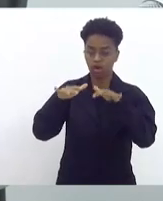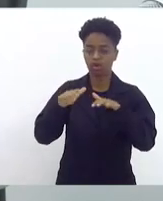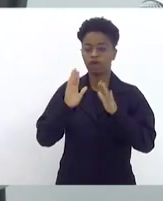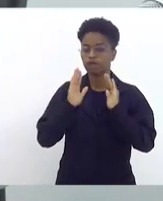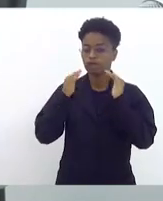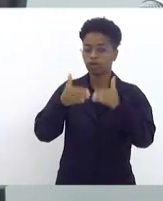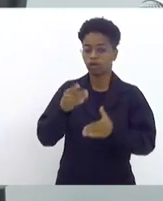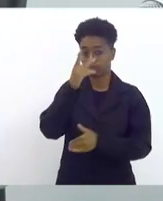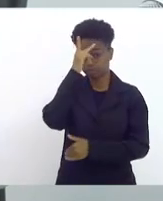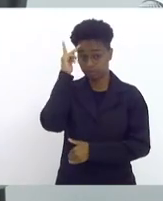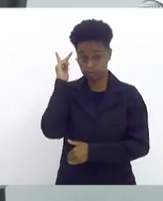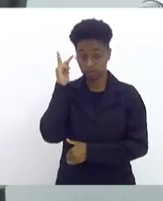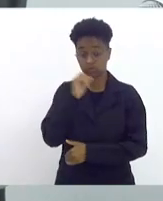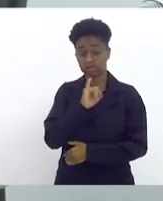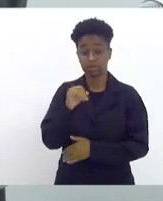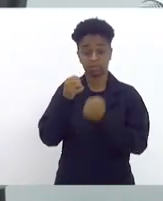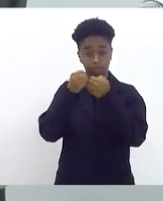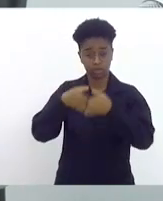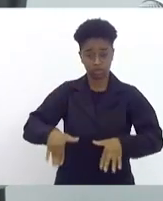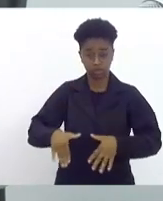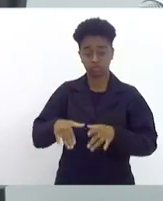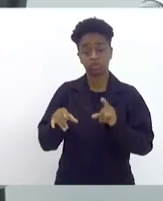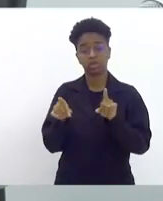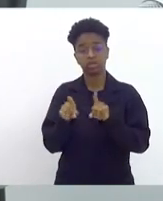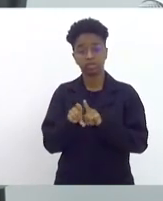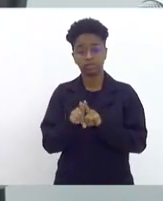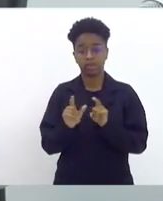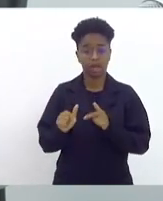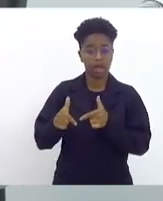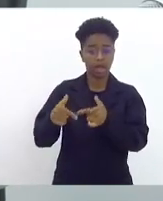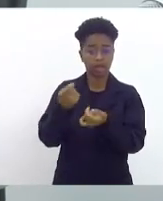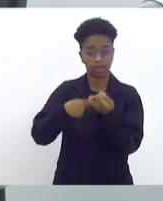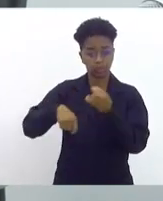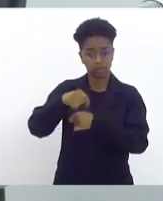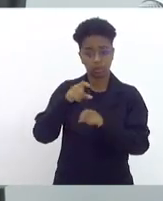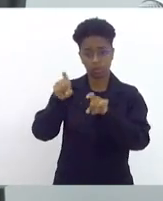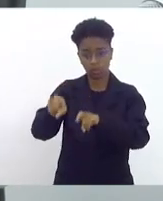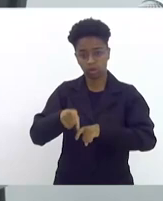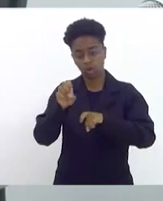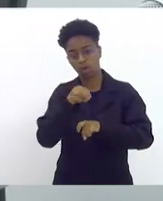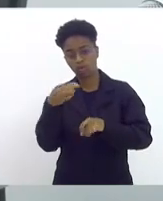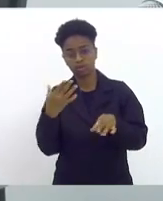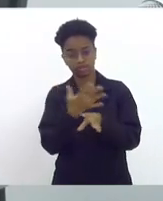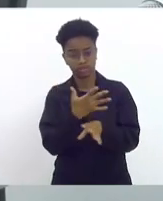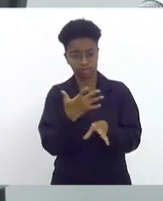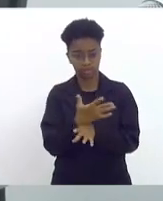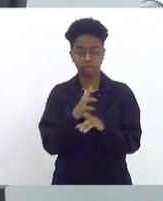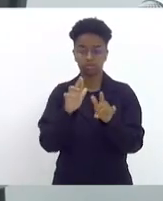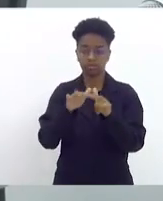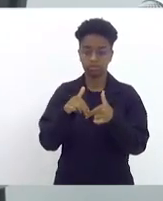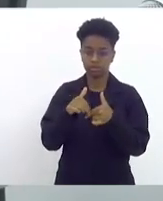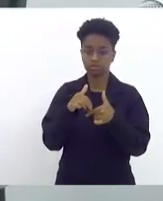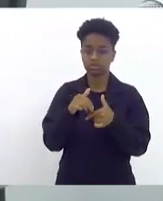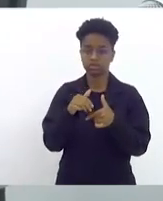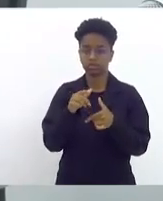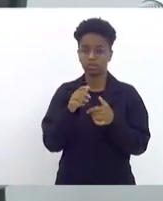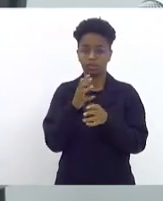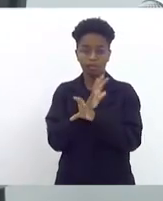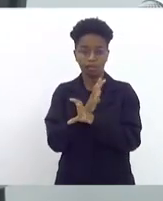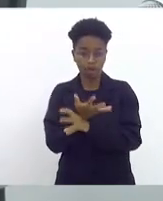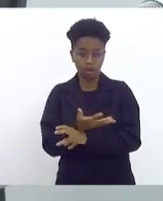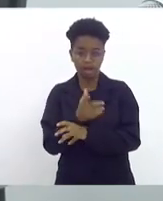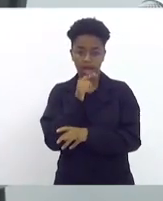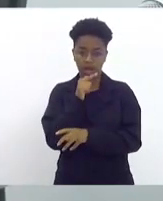destinada a pessoa física afetada por danos em prejuízos em sua atividade econômica rural ou Urbana decorrente de secas enchentes